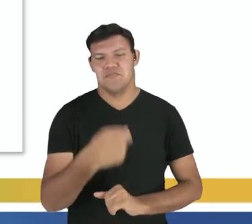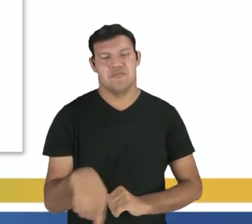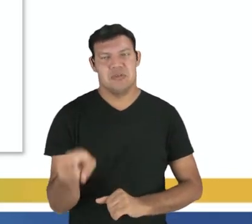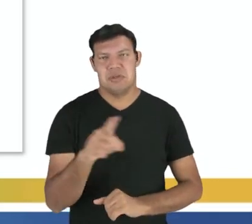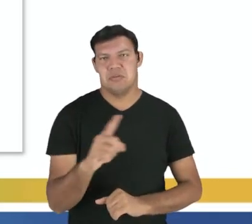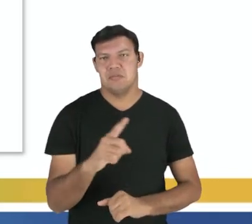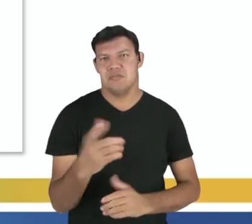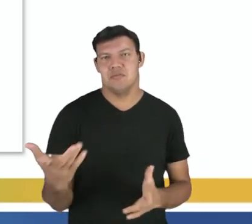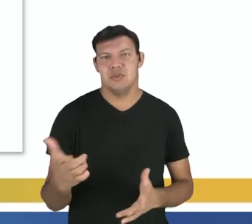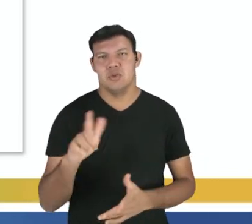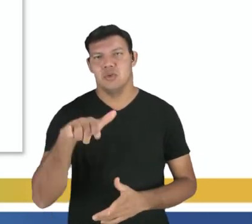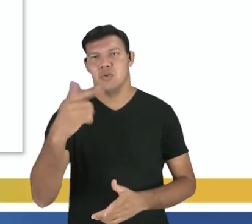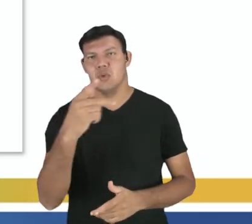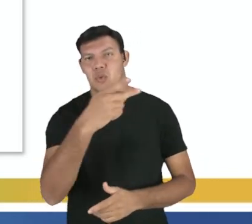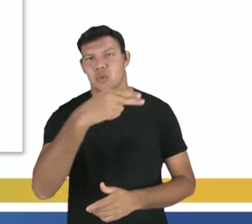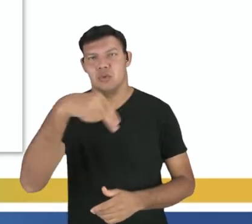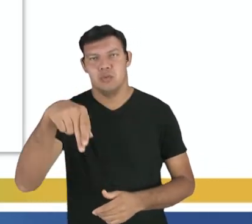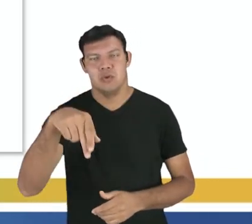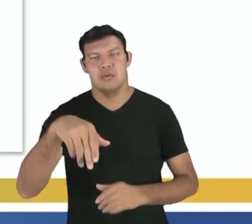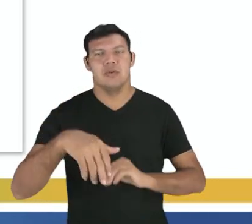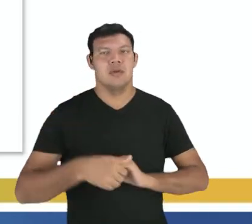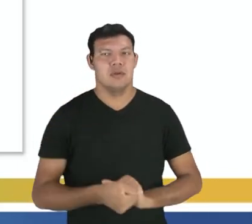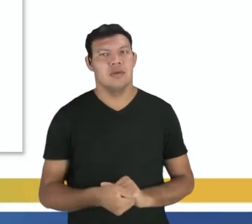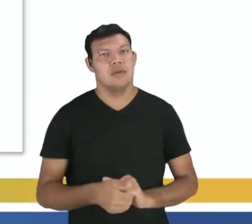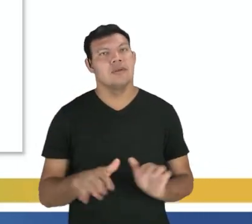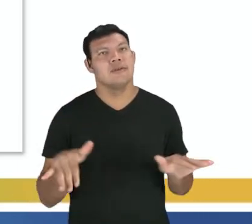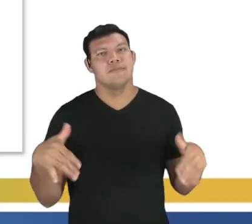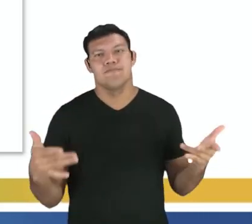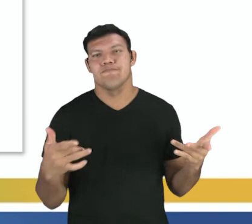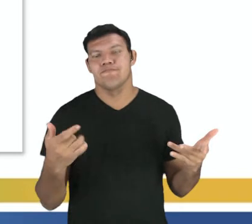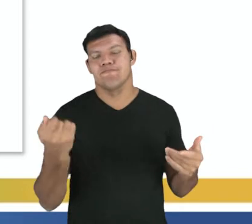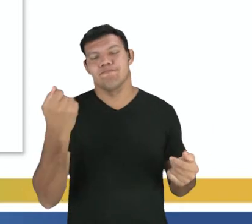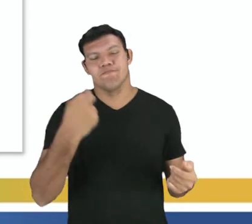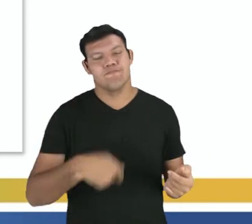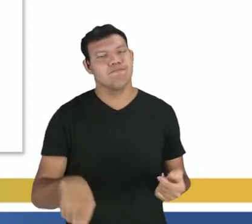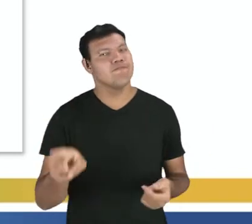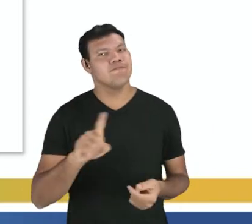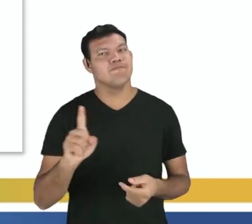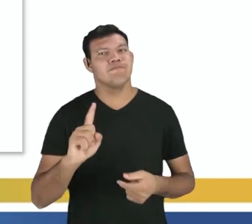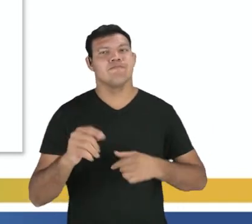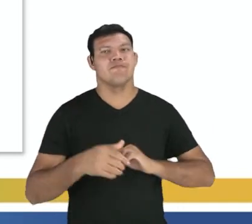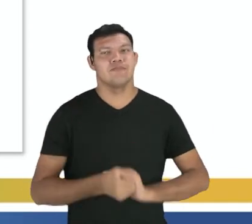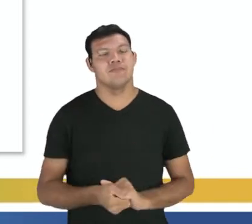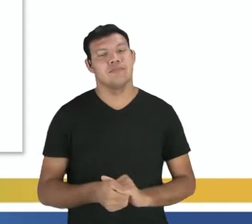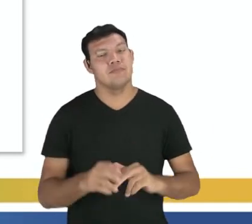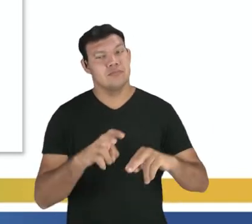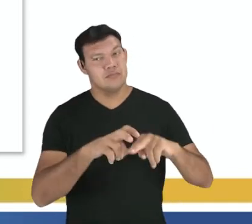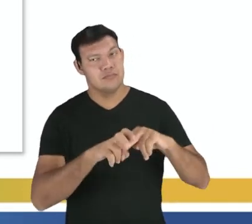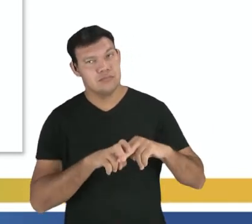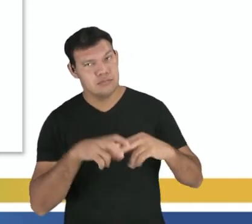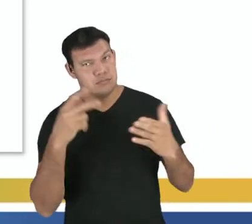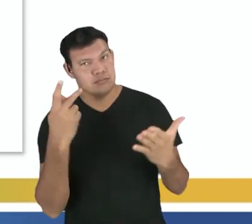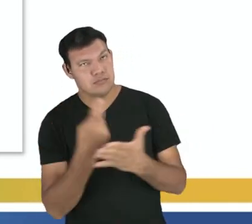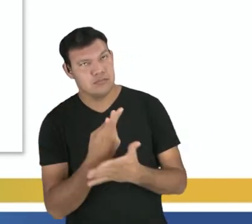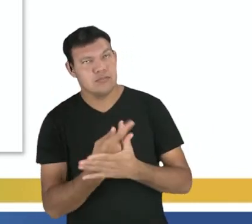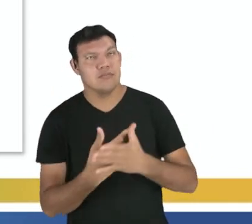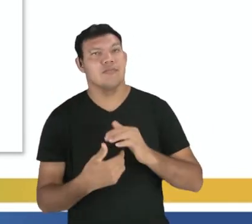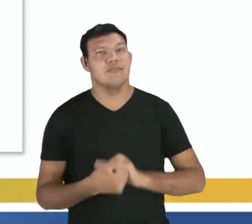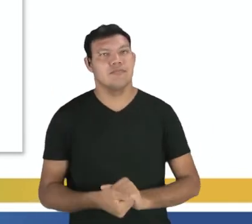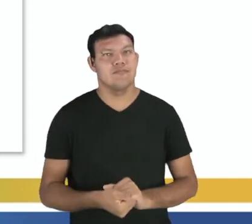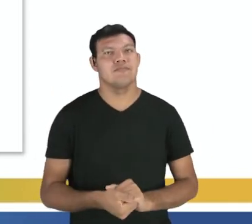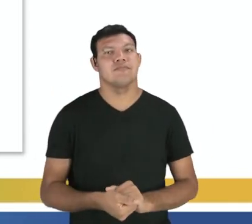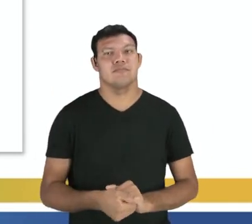sua. Né? O sua é um pronome possessivo. Então, não é necessário, por isso que está errado. Tá? Tem o